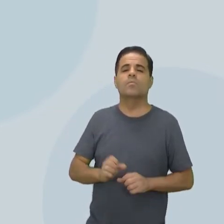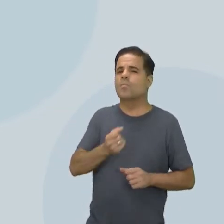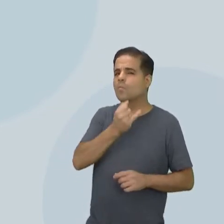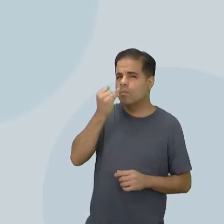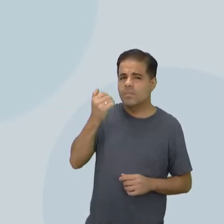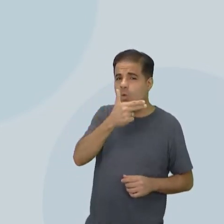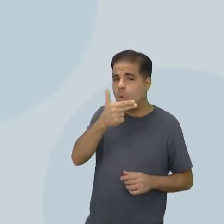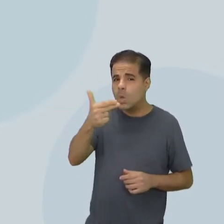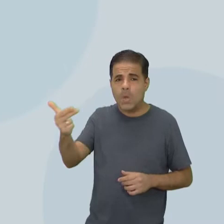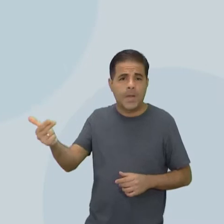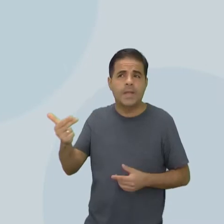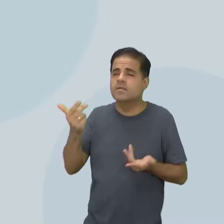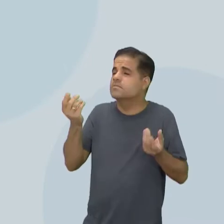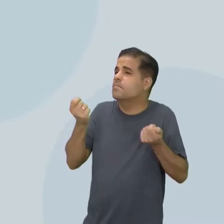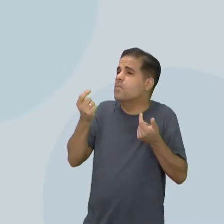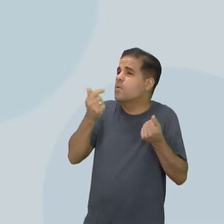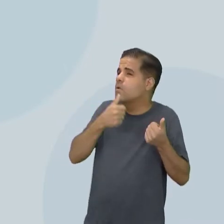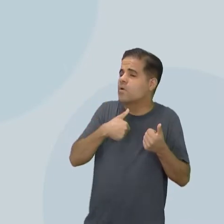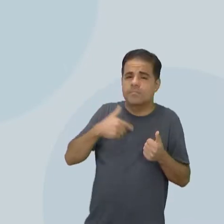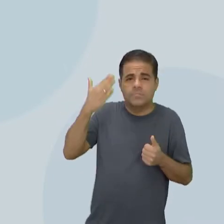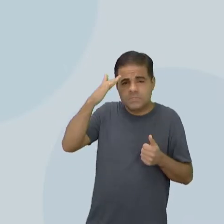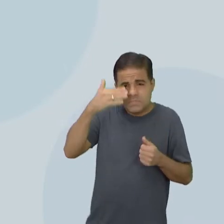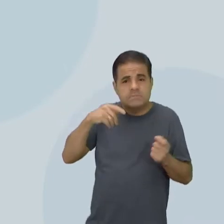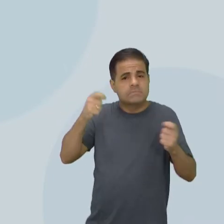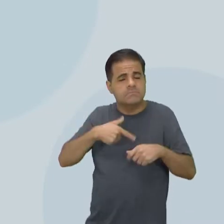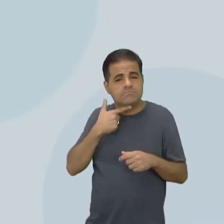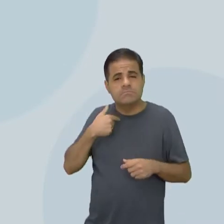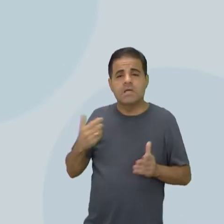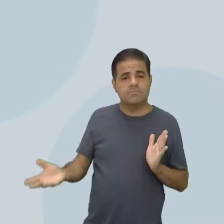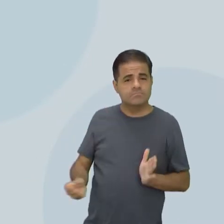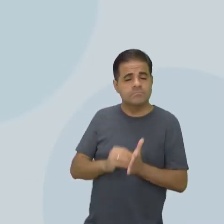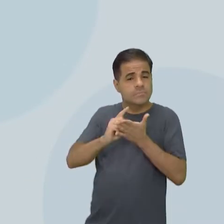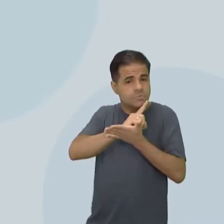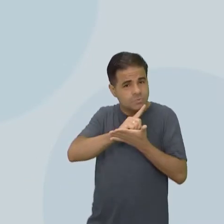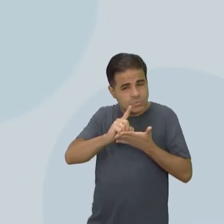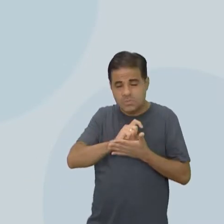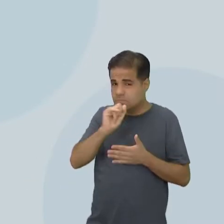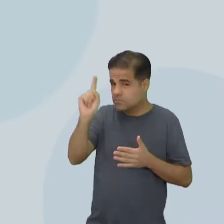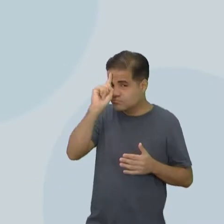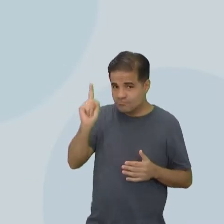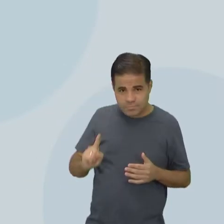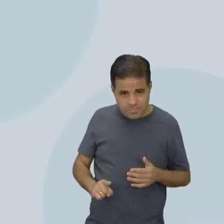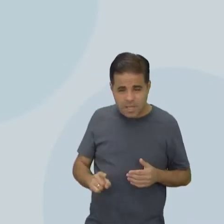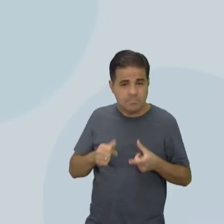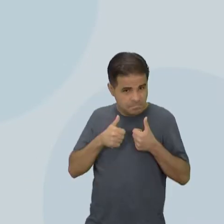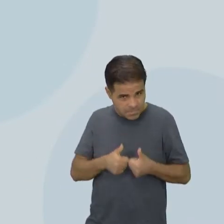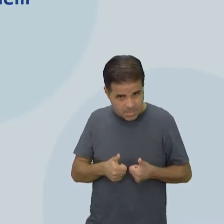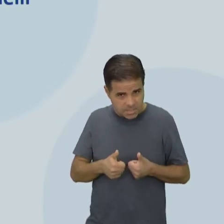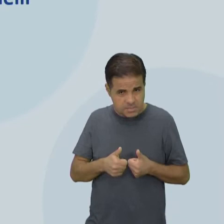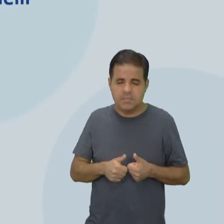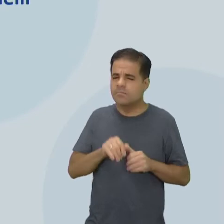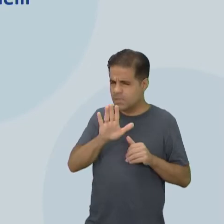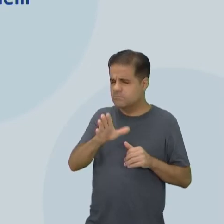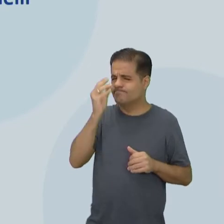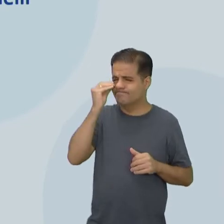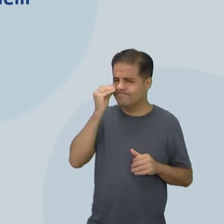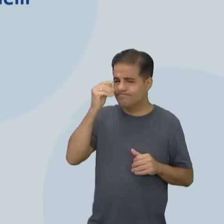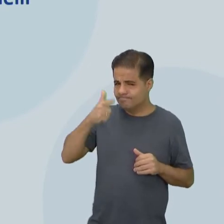coisa pouca ficou para eu entender. Dá até vontade de procurar no dicionário se você não sabe, né? Beleza? Mas vamos